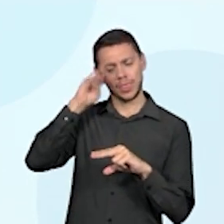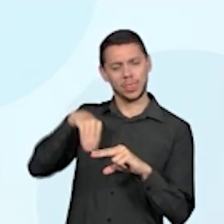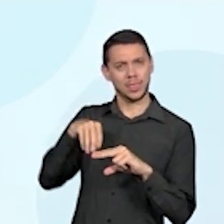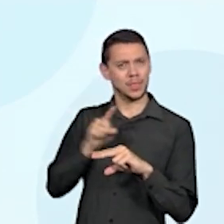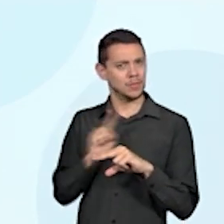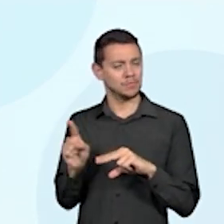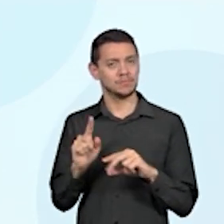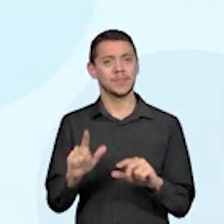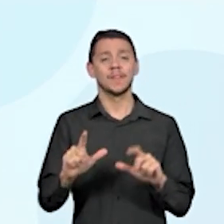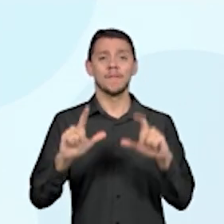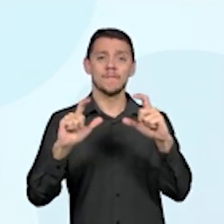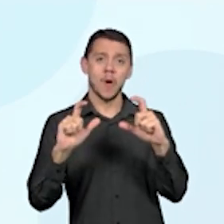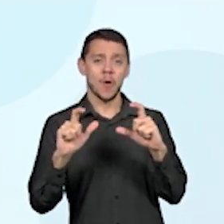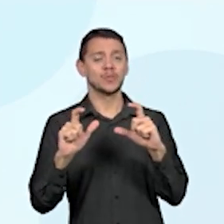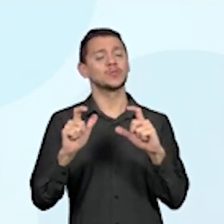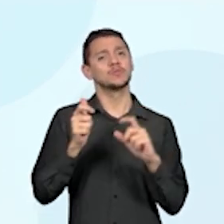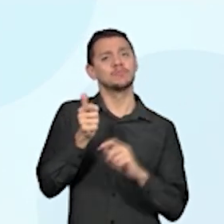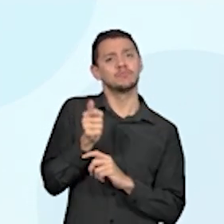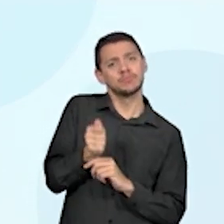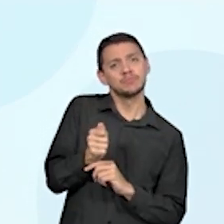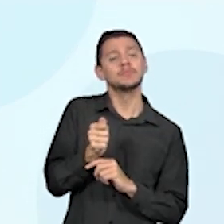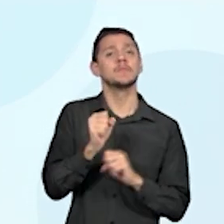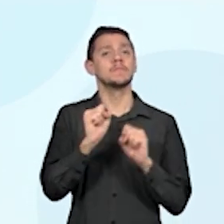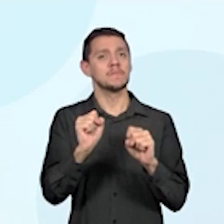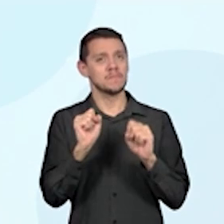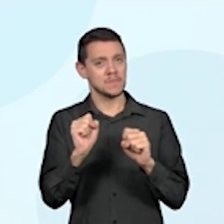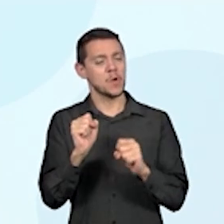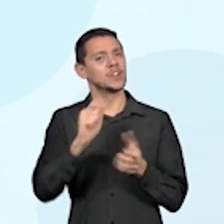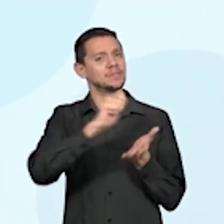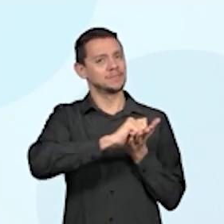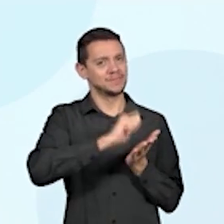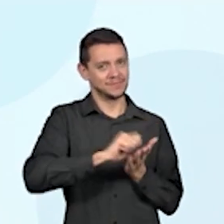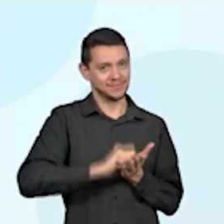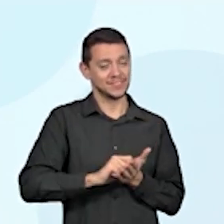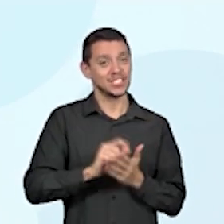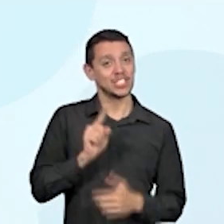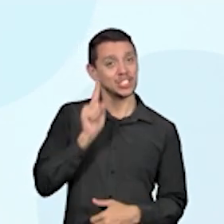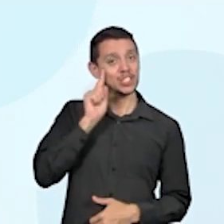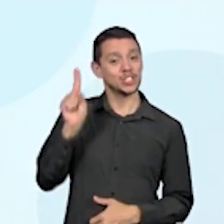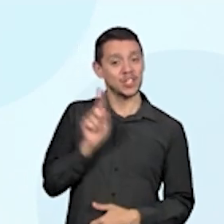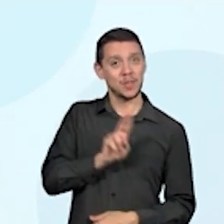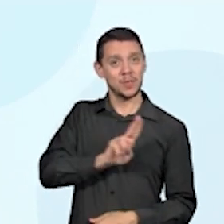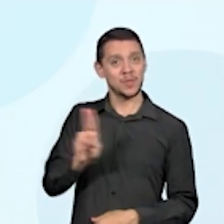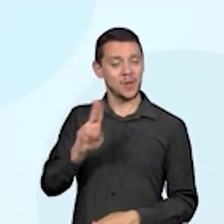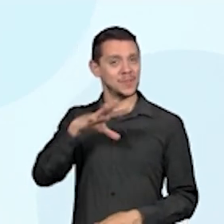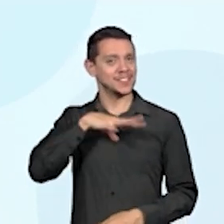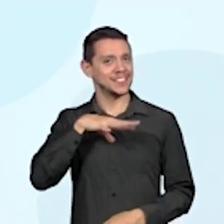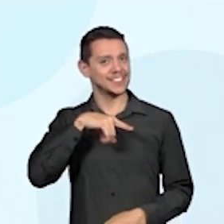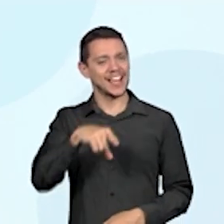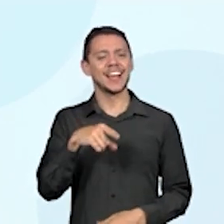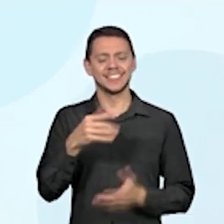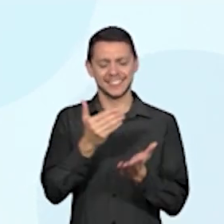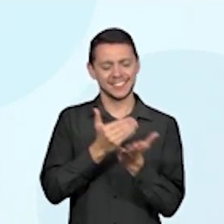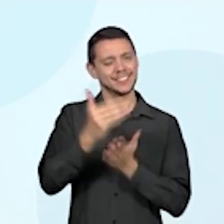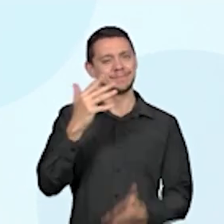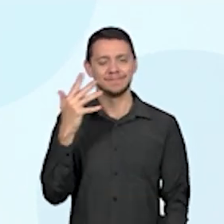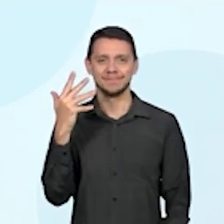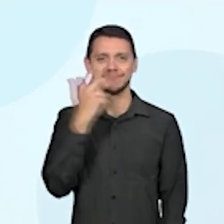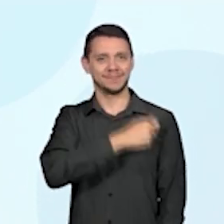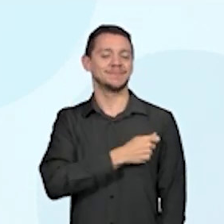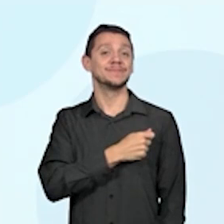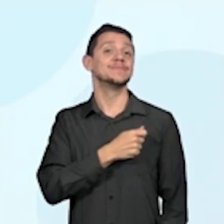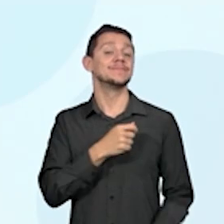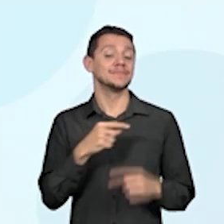tire foto e registre com presteza. Data e nome da cidade é o início, que beleza. E depois vem o seu